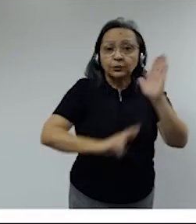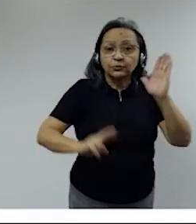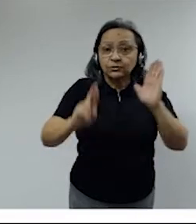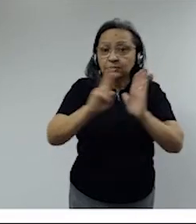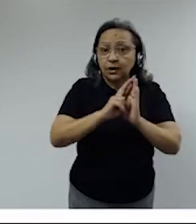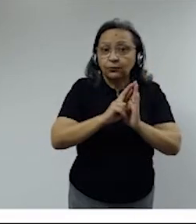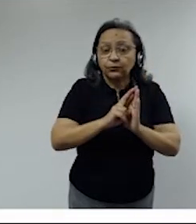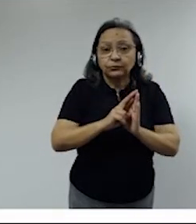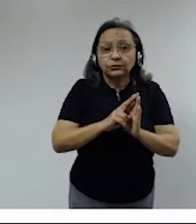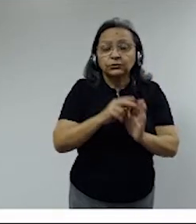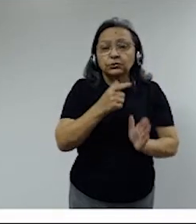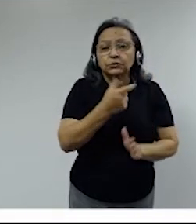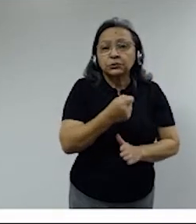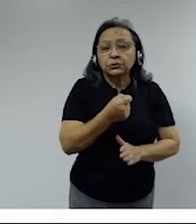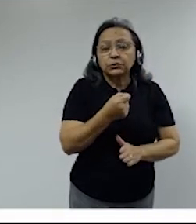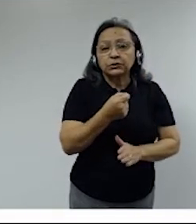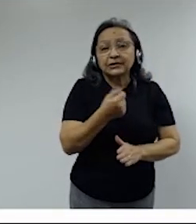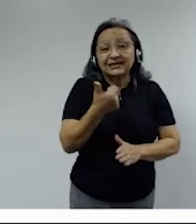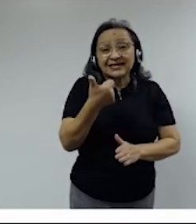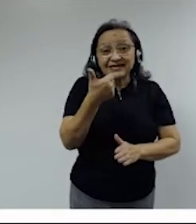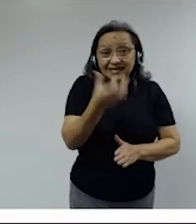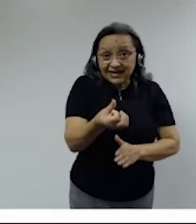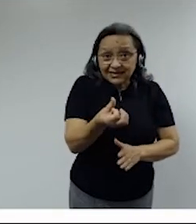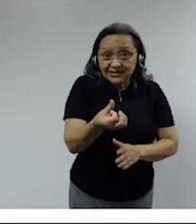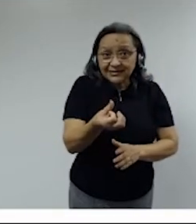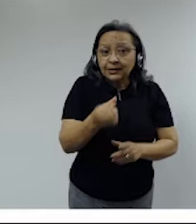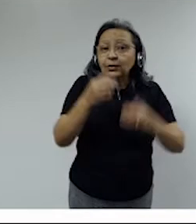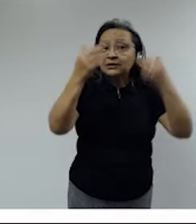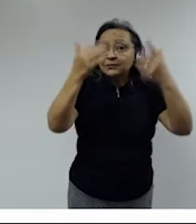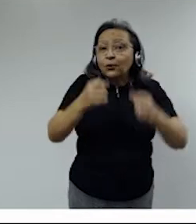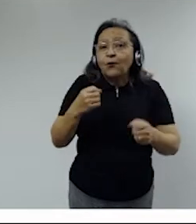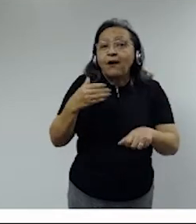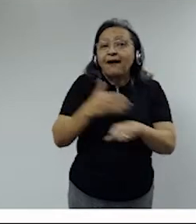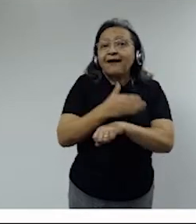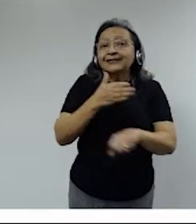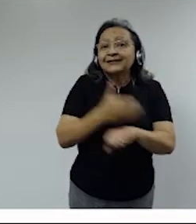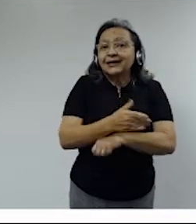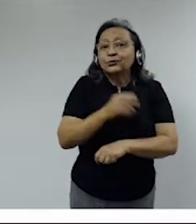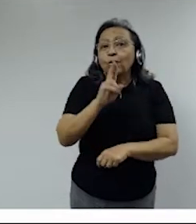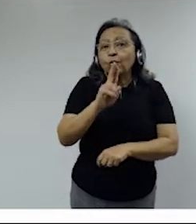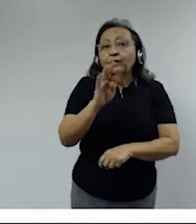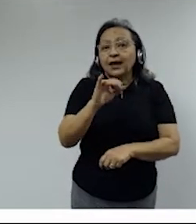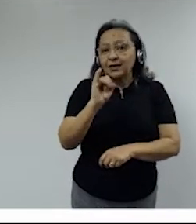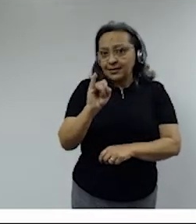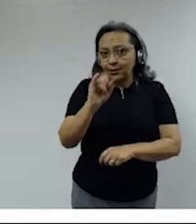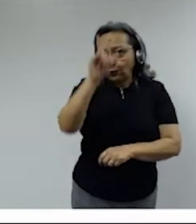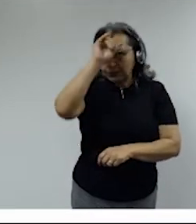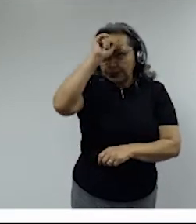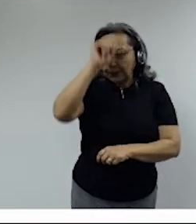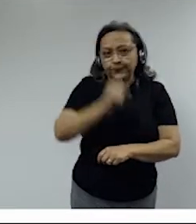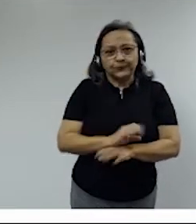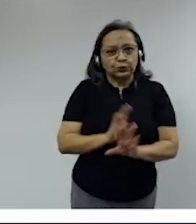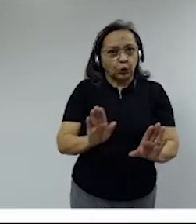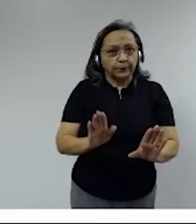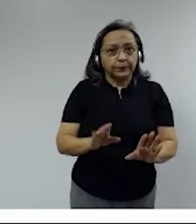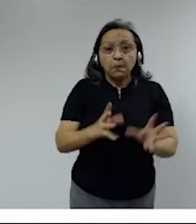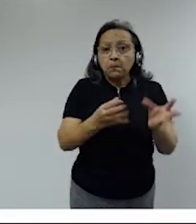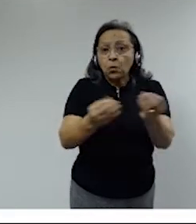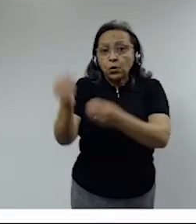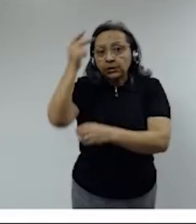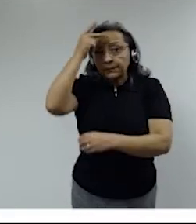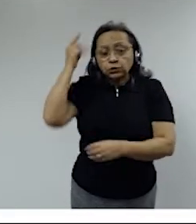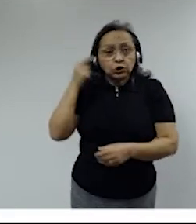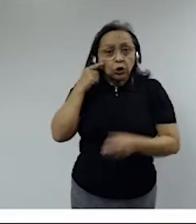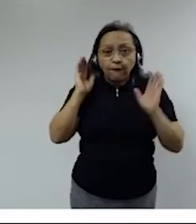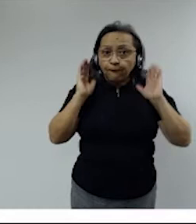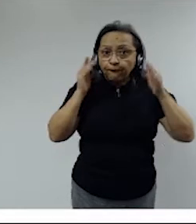2016, que falava sobre o acesso às UTIs. E muitos se apegaram a essa